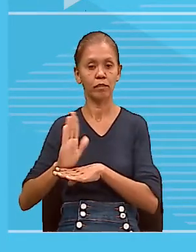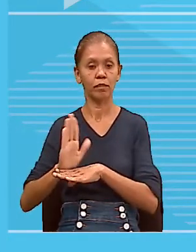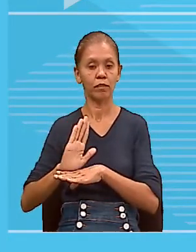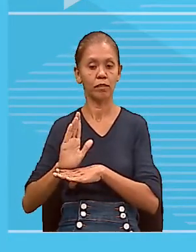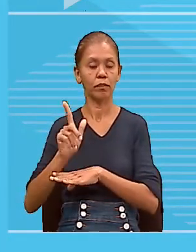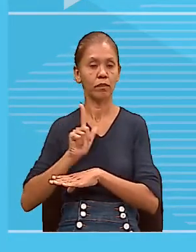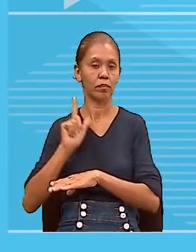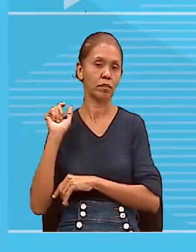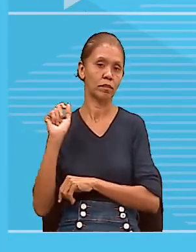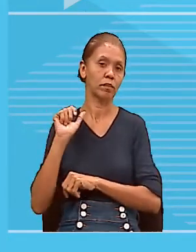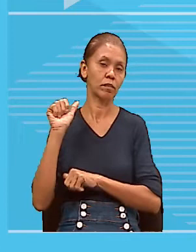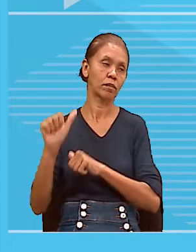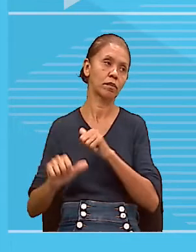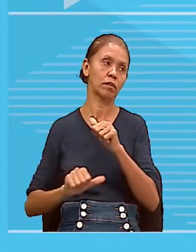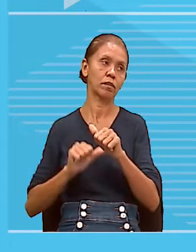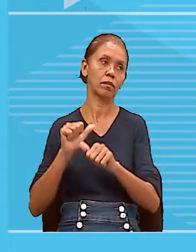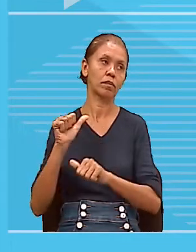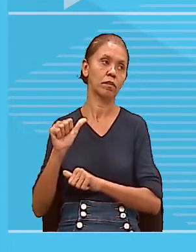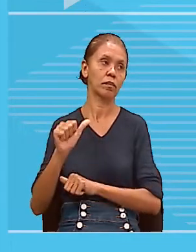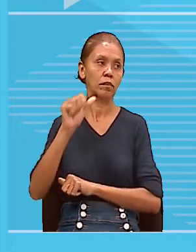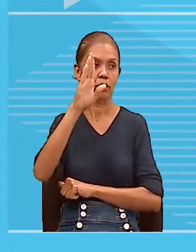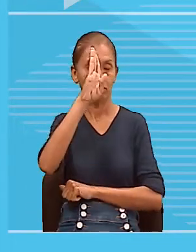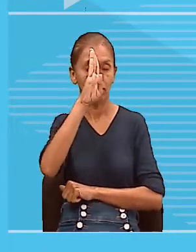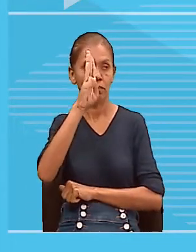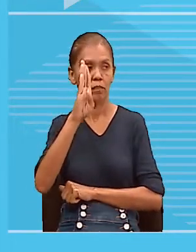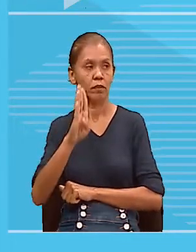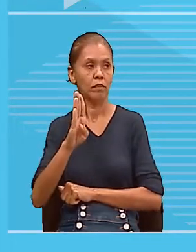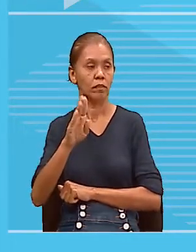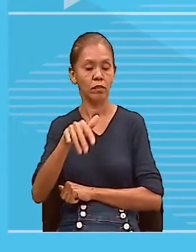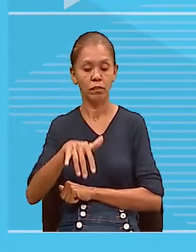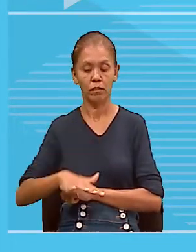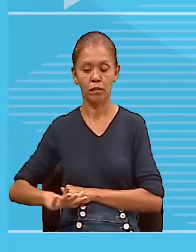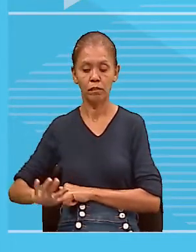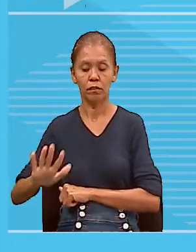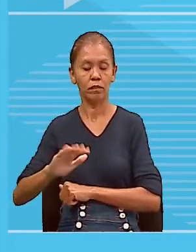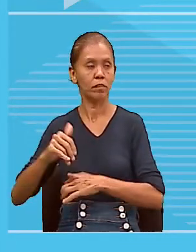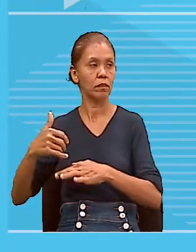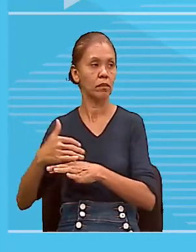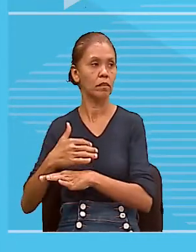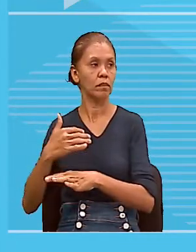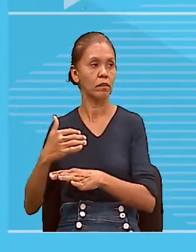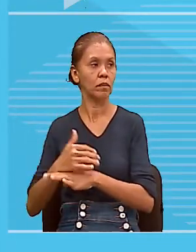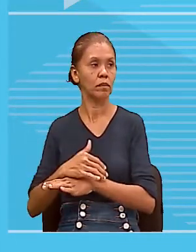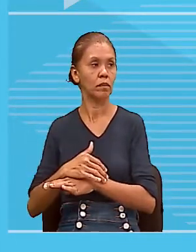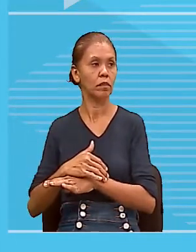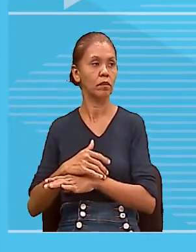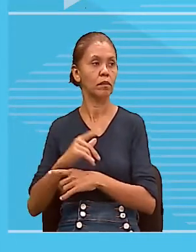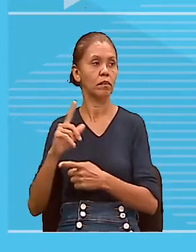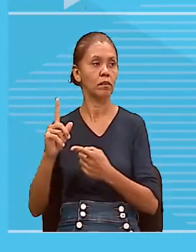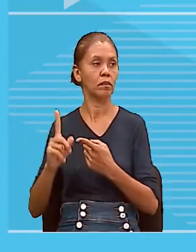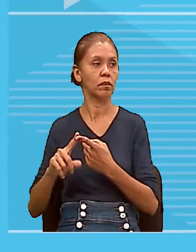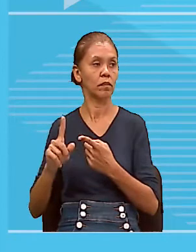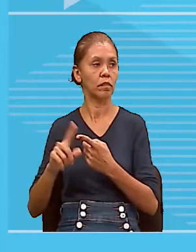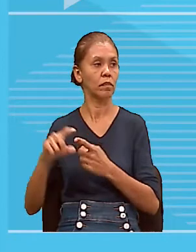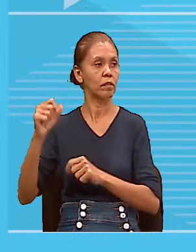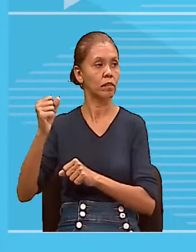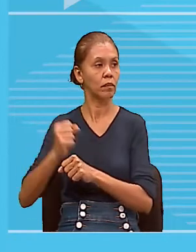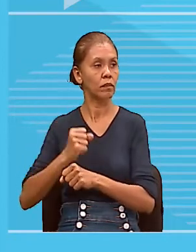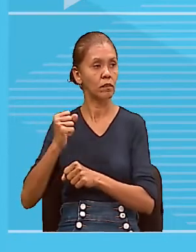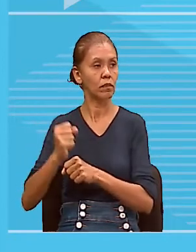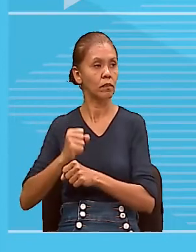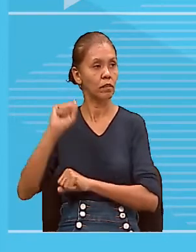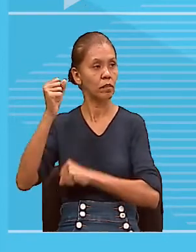provocar mudanças sobre maneira Principalmente nos centros urbanos e aí você tem urbanos com construção